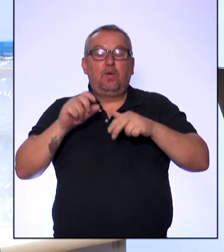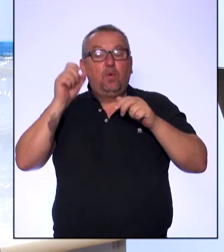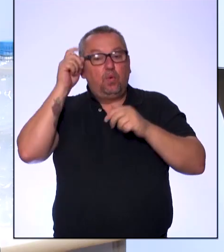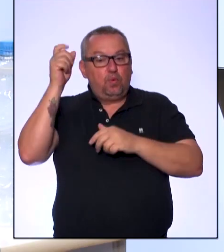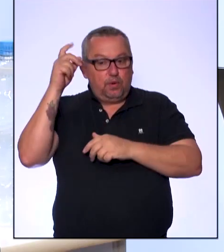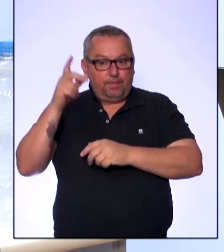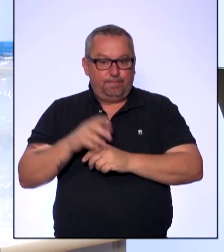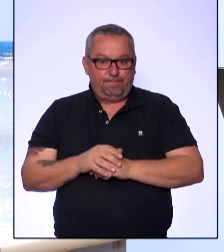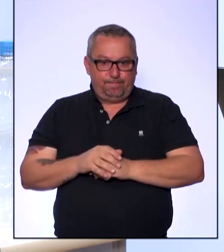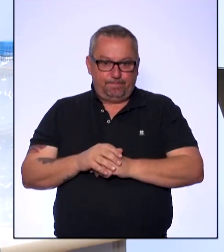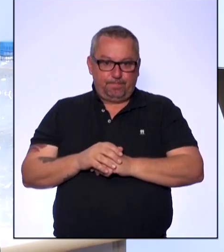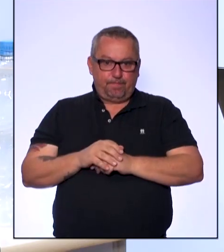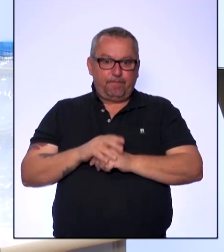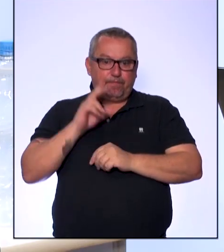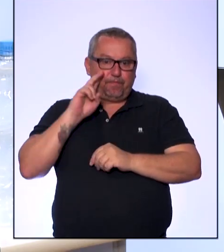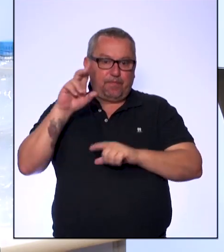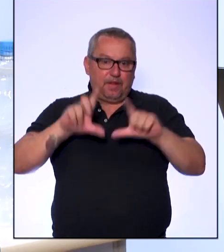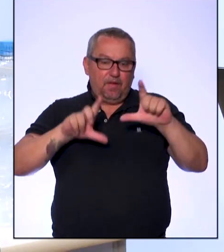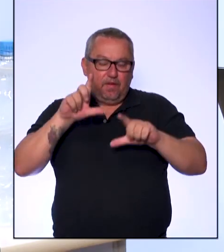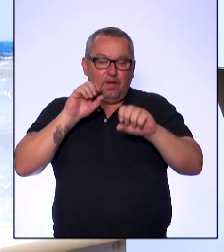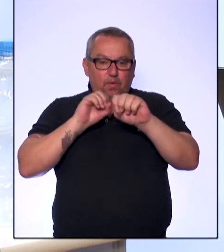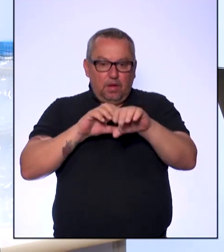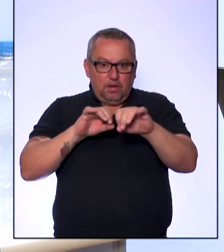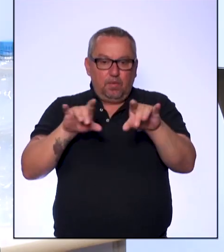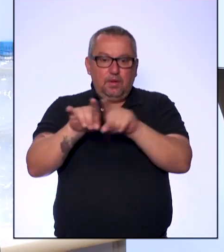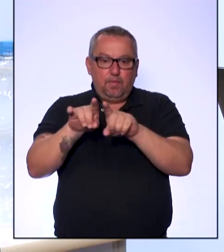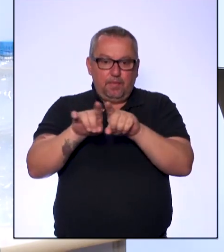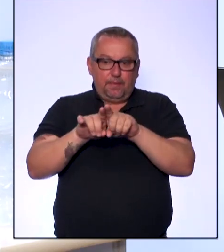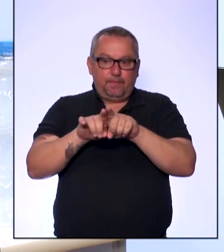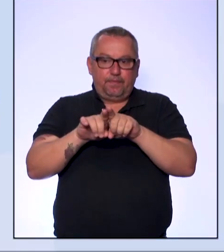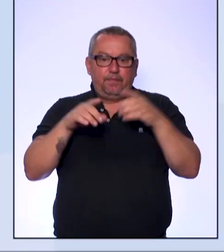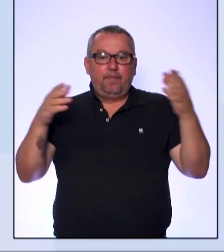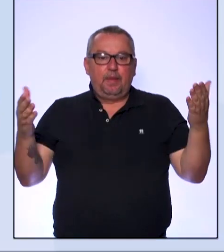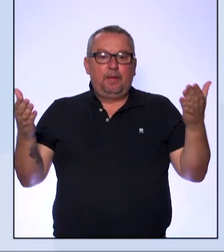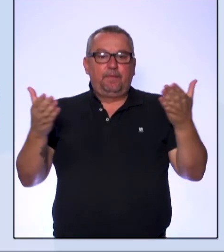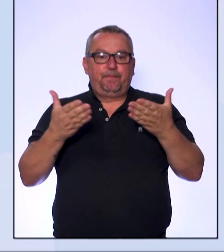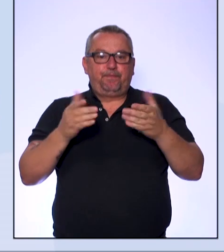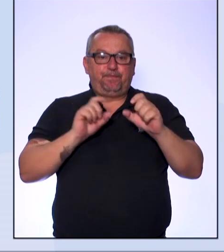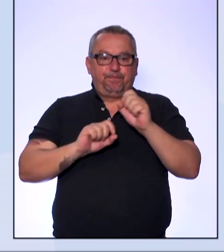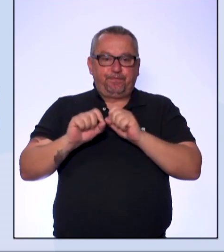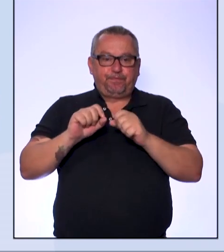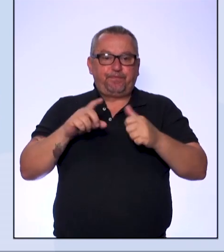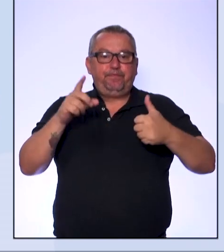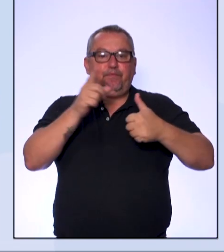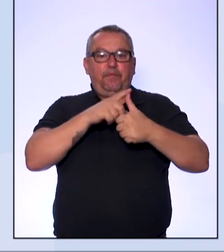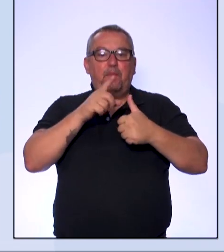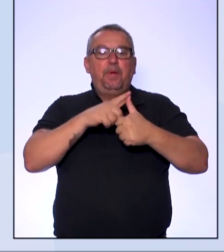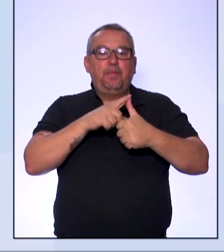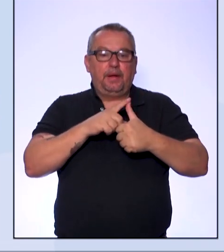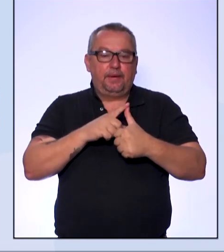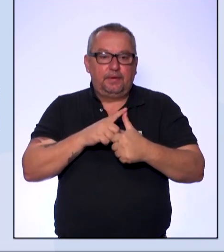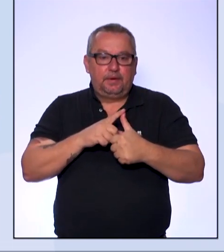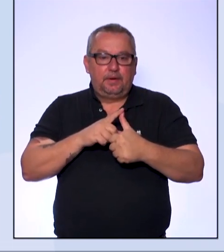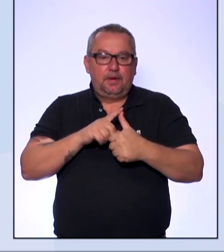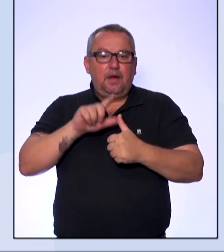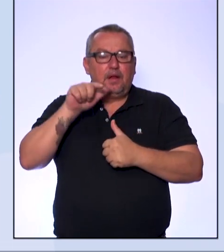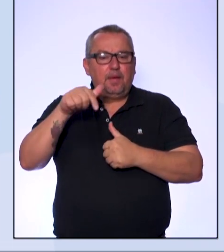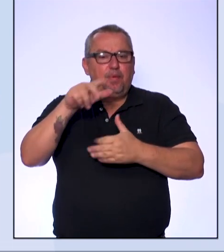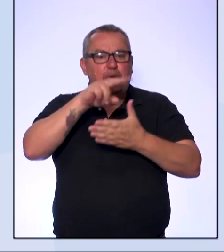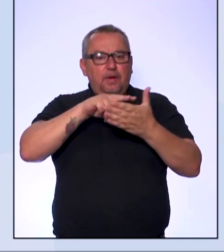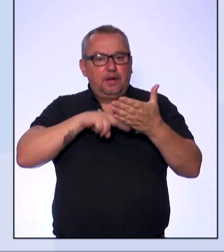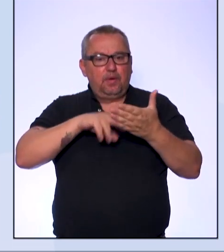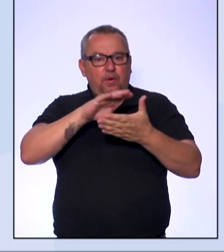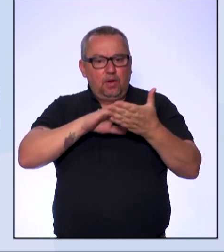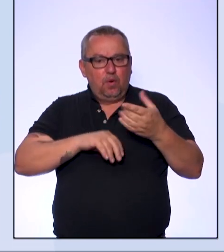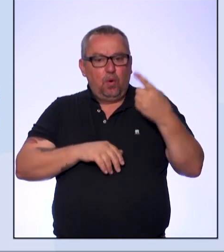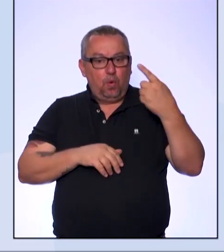comentar. A TV Cultura e Educação. Então, agora é o seguinte. Primeira questão. Após a